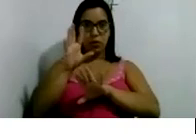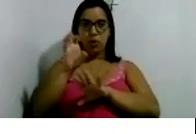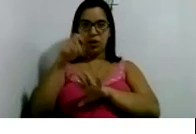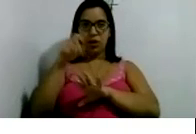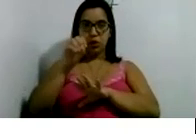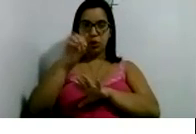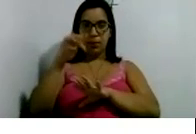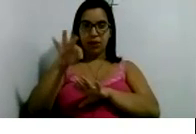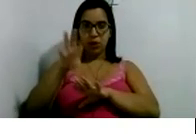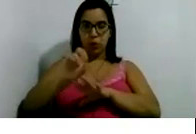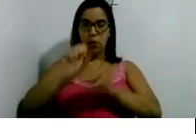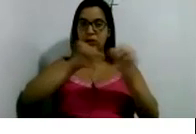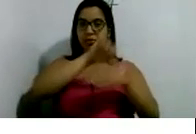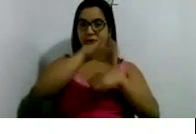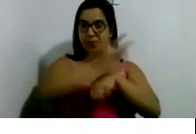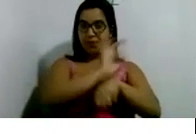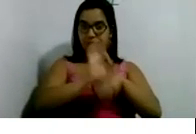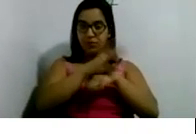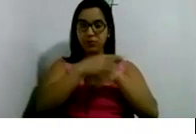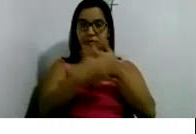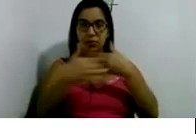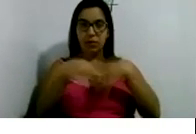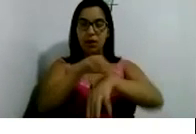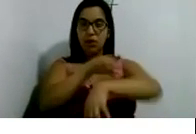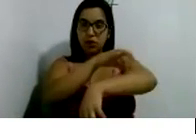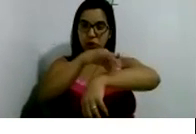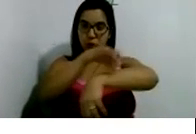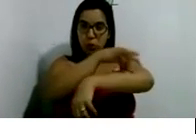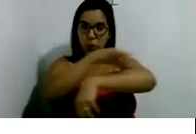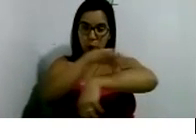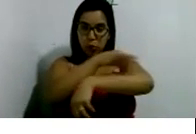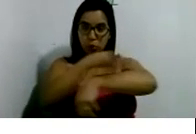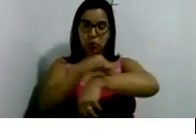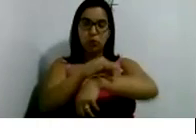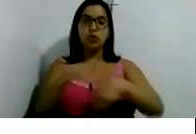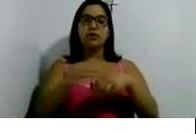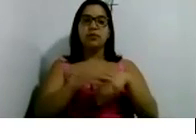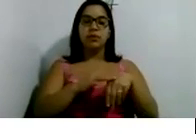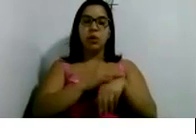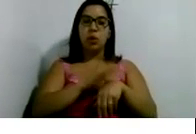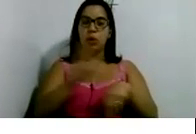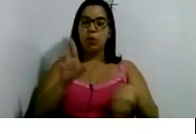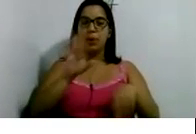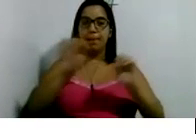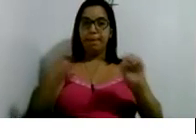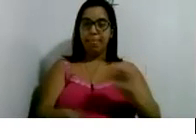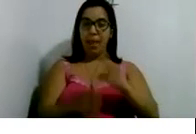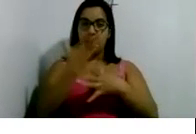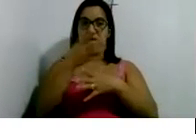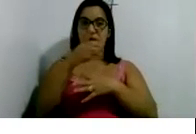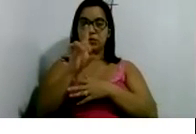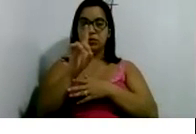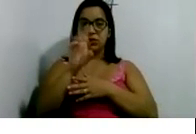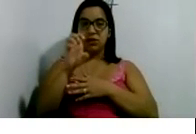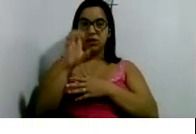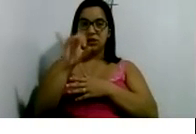uma transformação nas células do endométrio. Então, essa transformação é chamada de reação